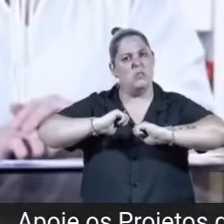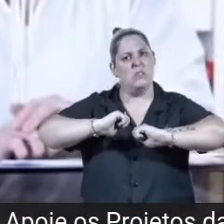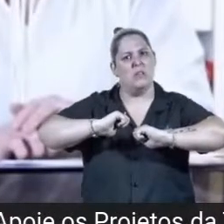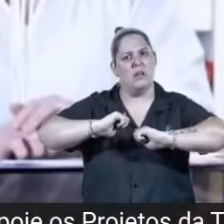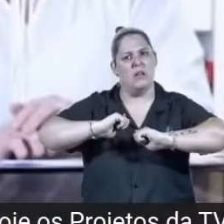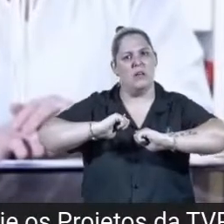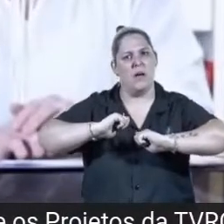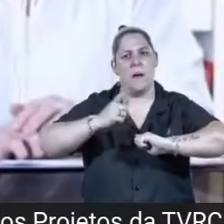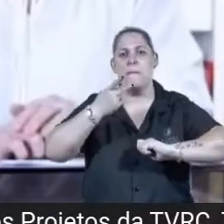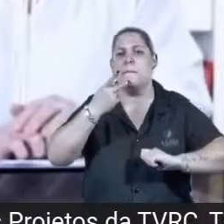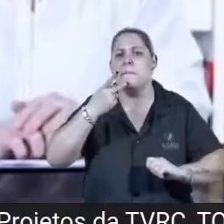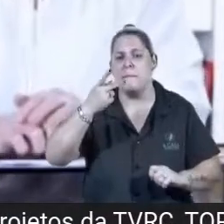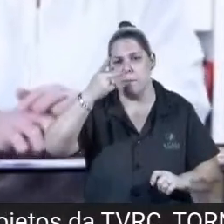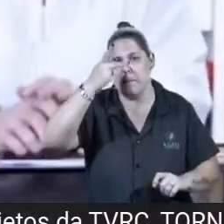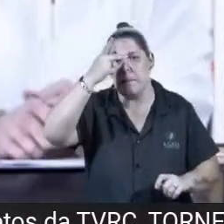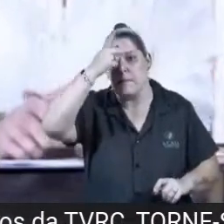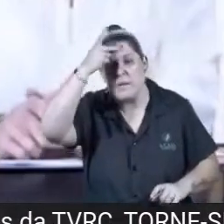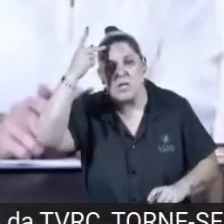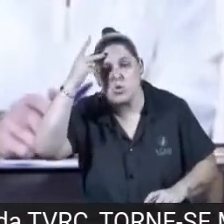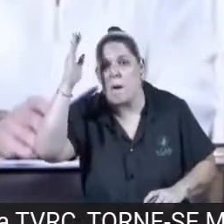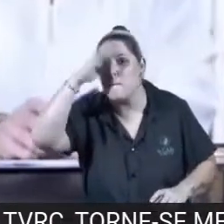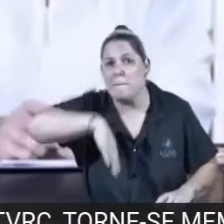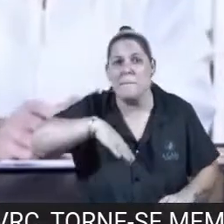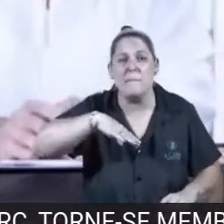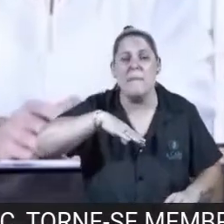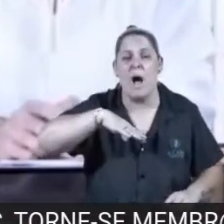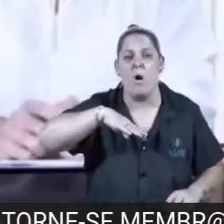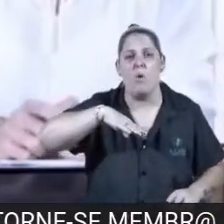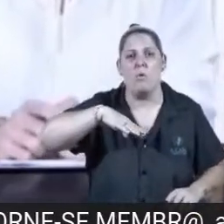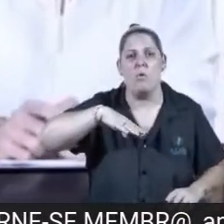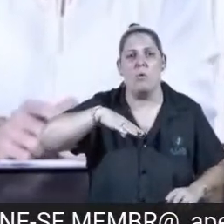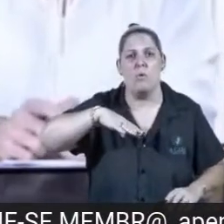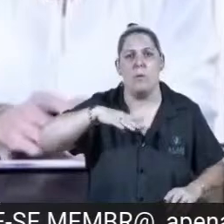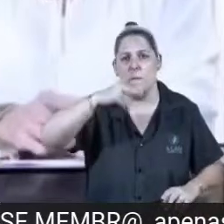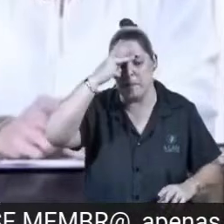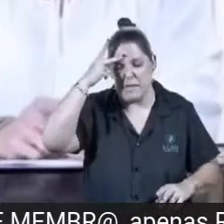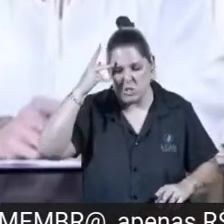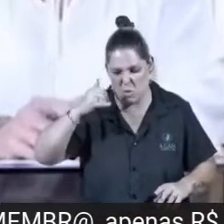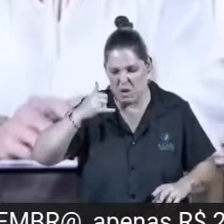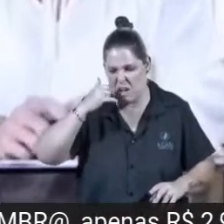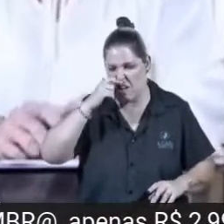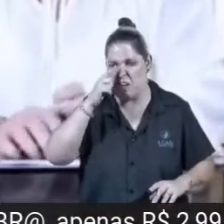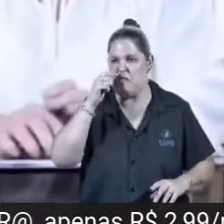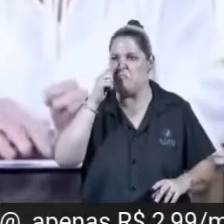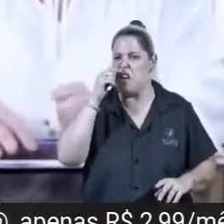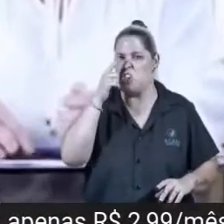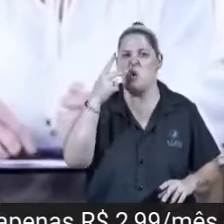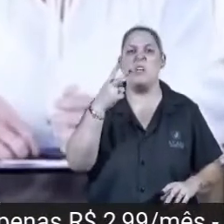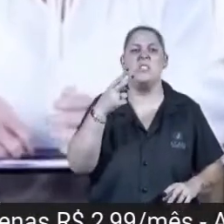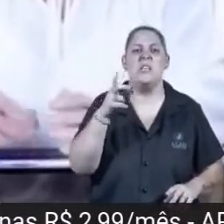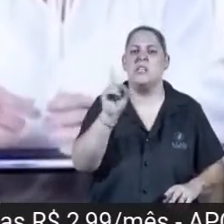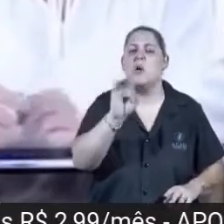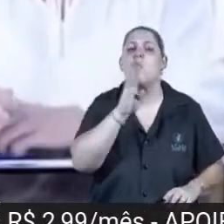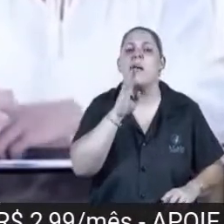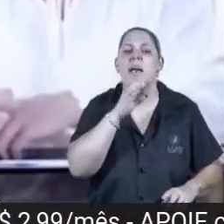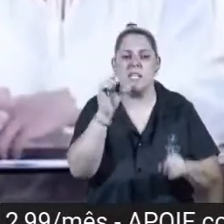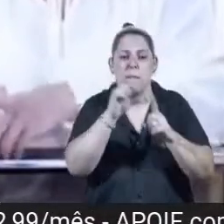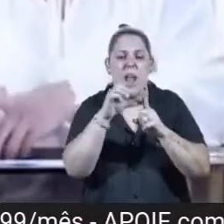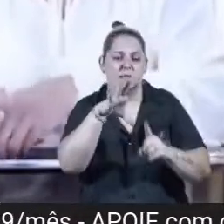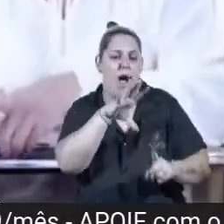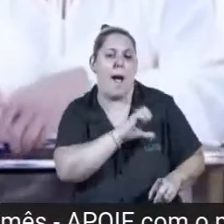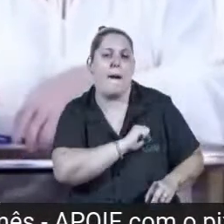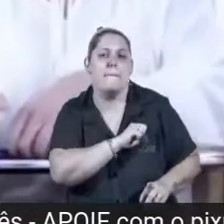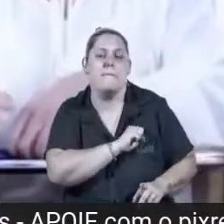Contarato. As pessoas que te acusam são pessoas invejosas, são pessoas que não conhecem a palavra amor, a palavra solidariedade, a